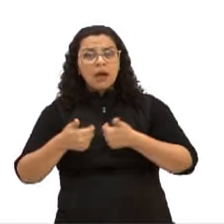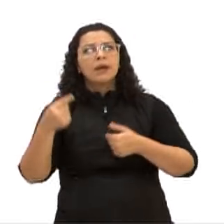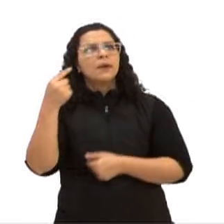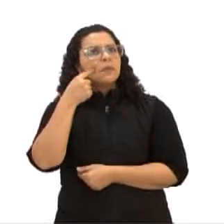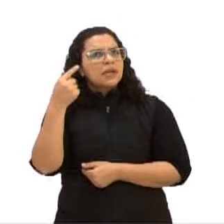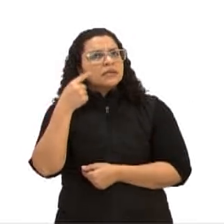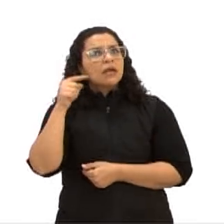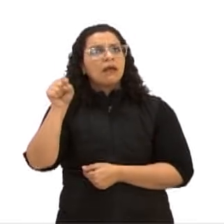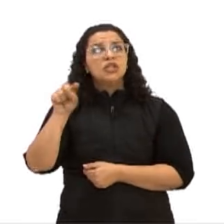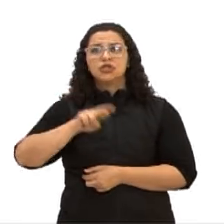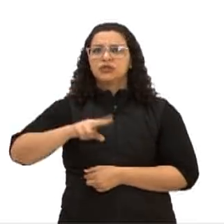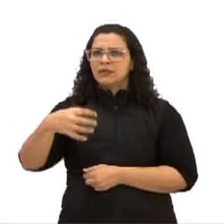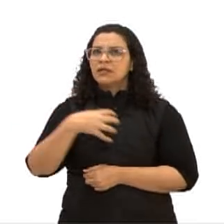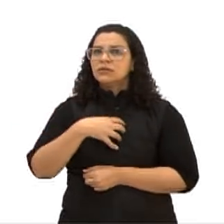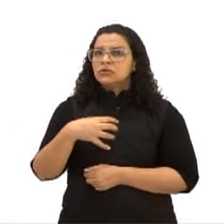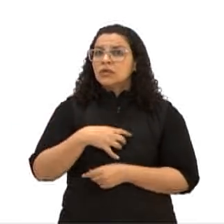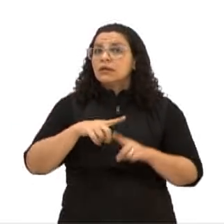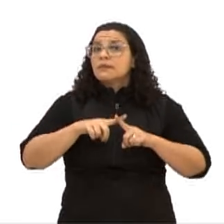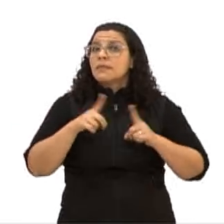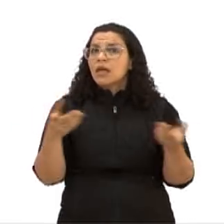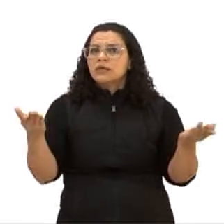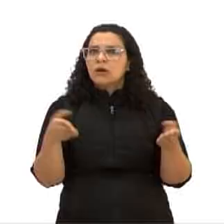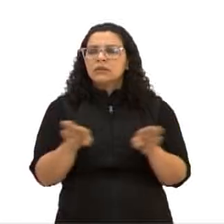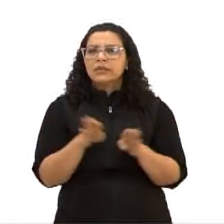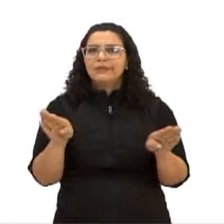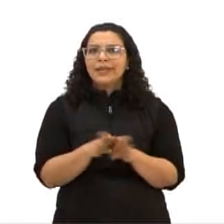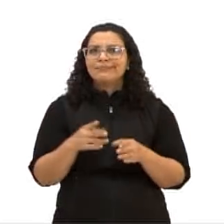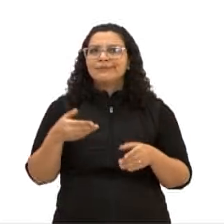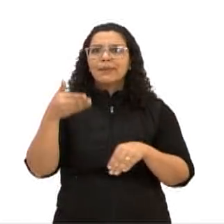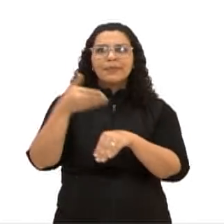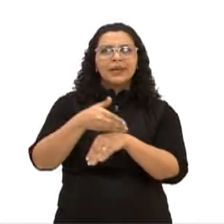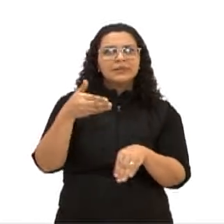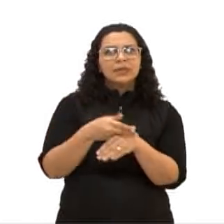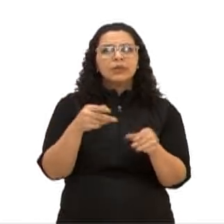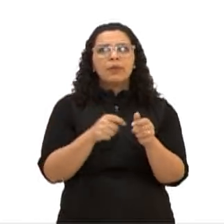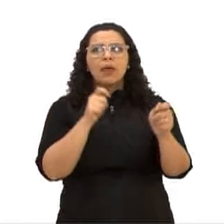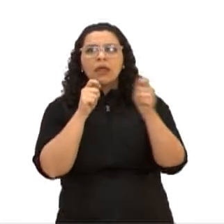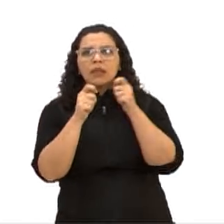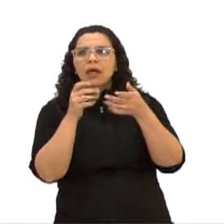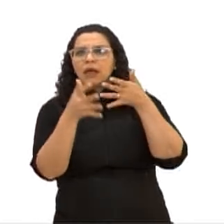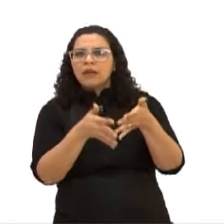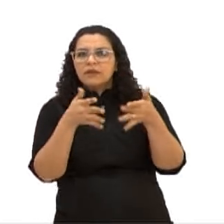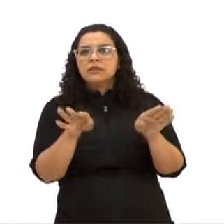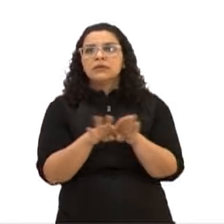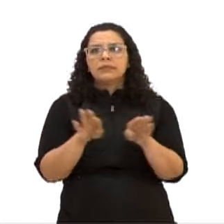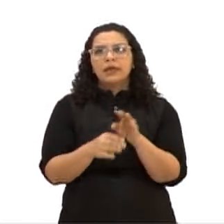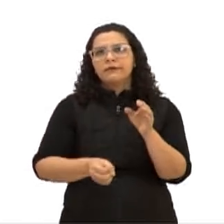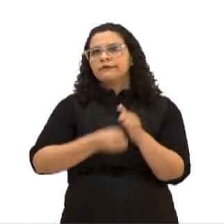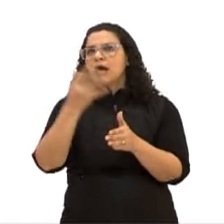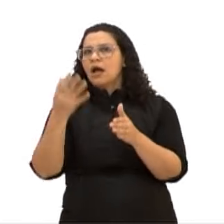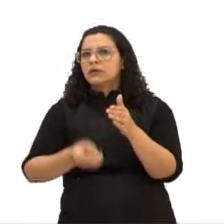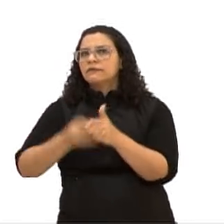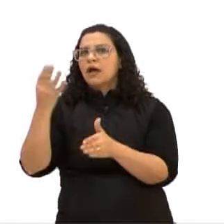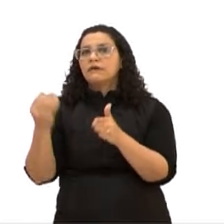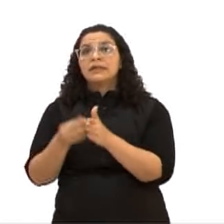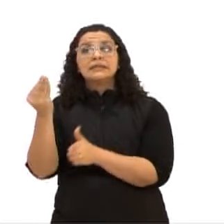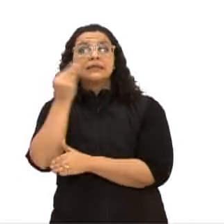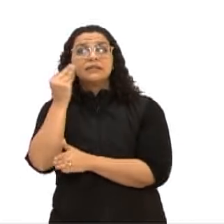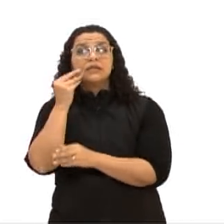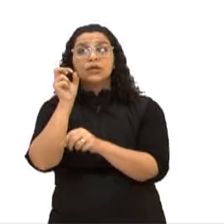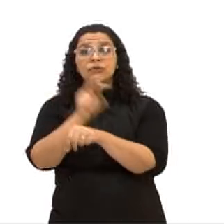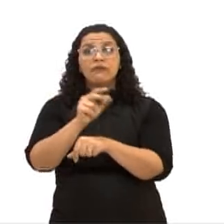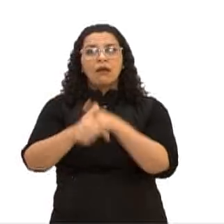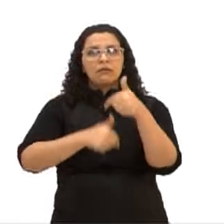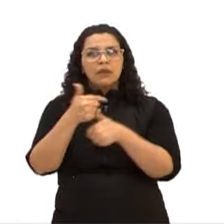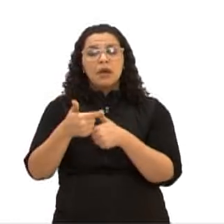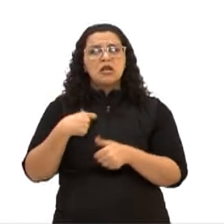pensei que as coisas seriam diferentes, mas me vi participando de entrevistas e mais entrevistas de emprego em que eu